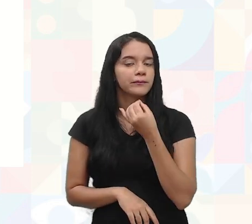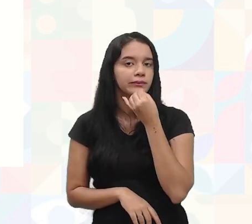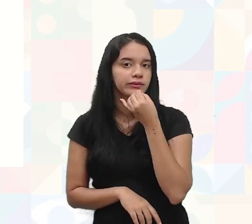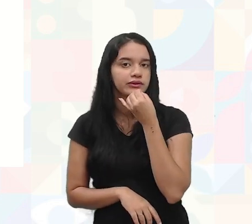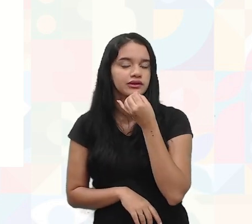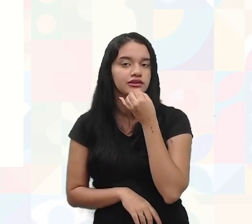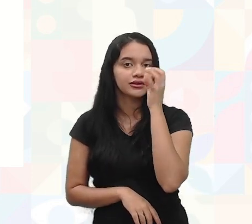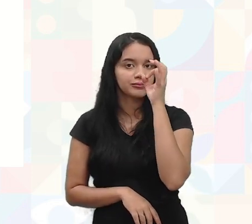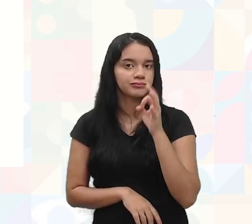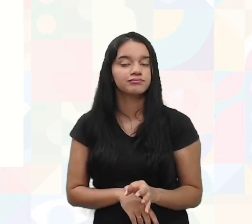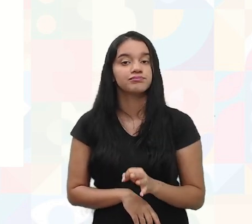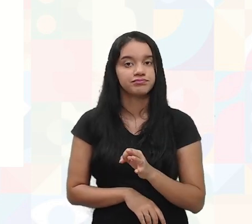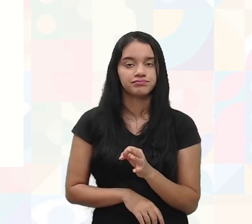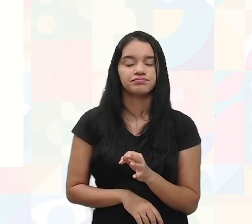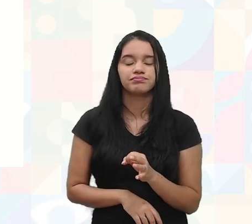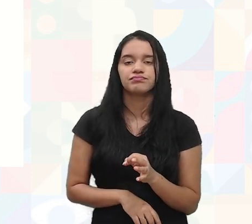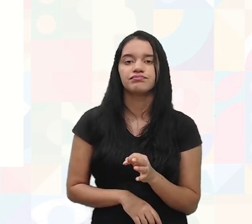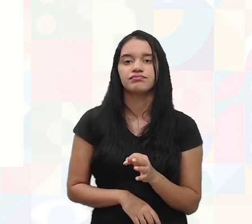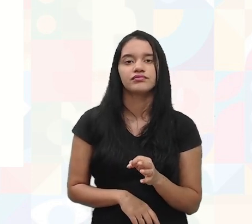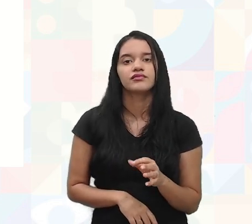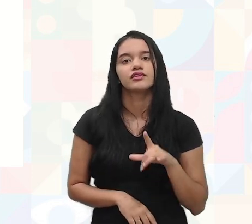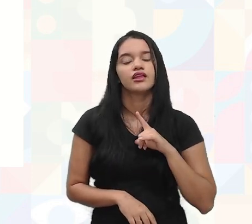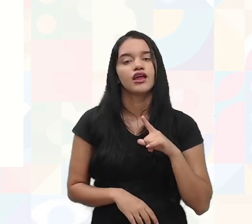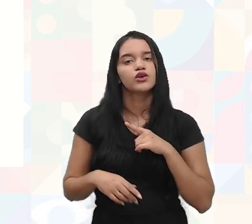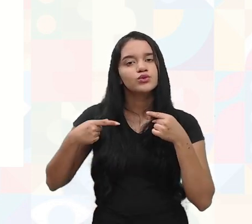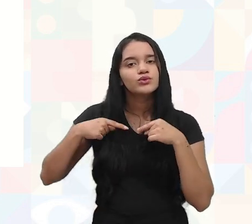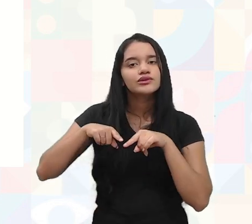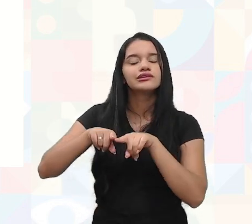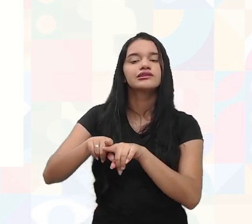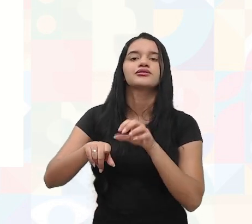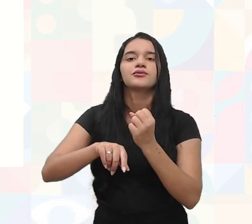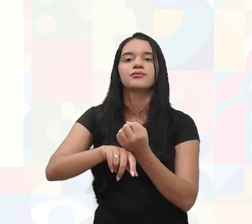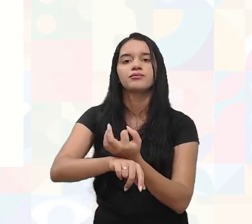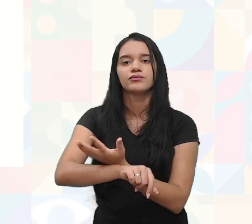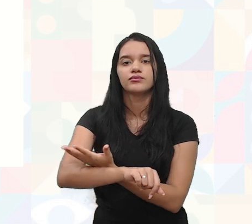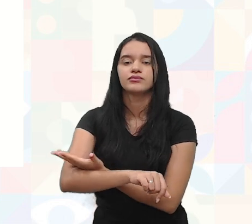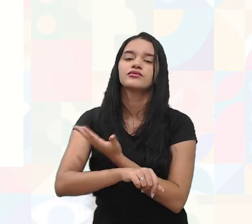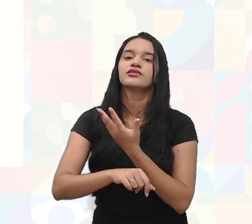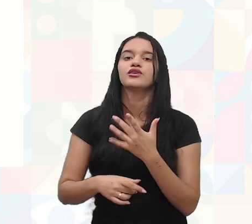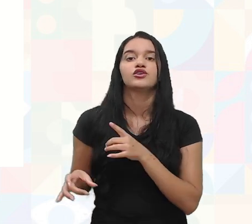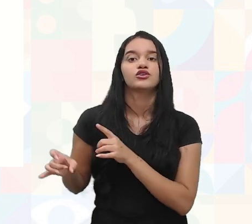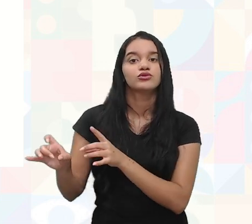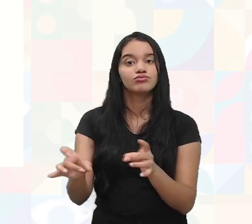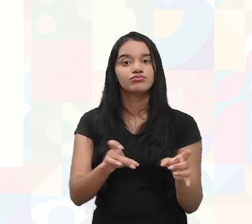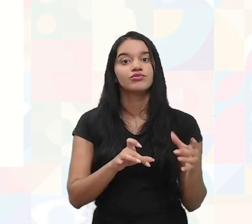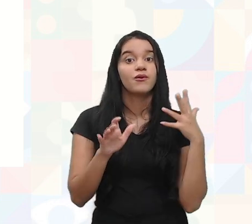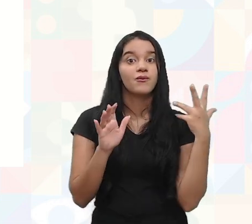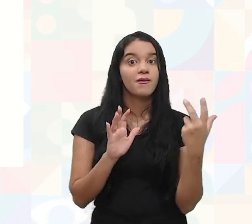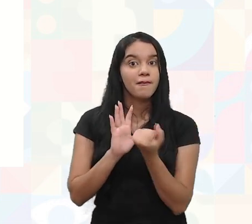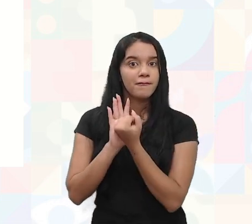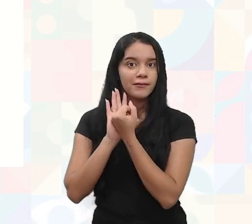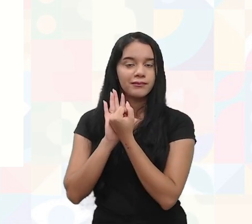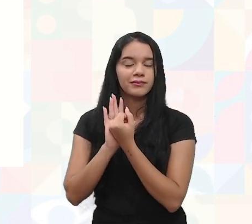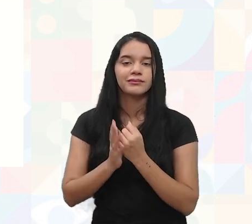né, de gerar essa conexão emocional do consumidor com a marca.